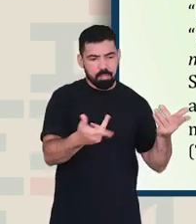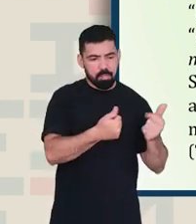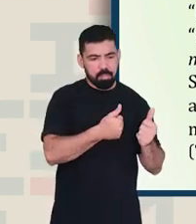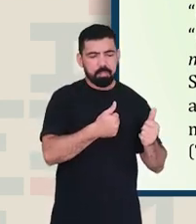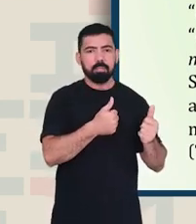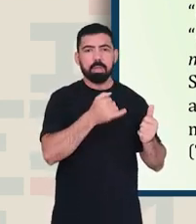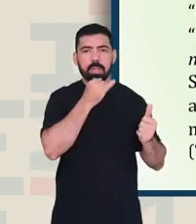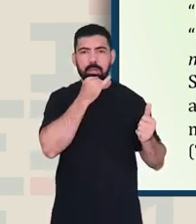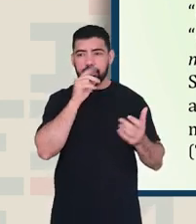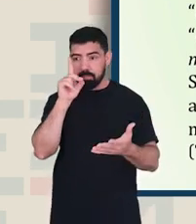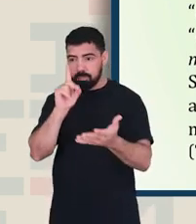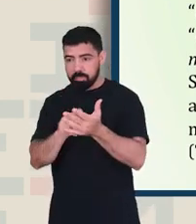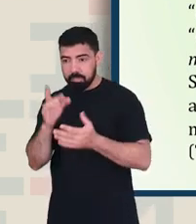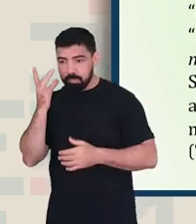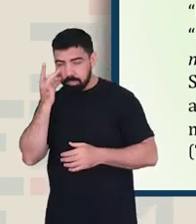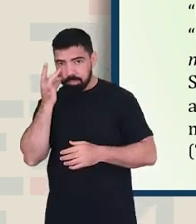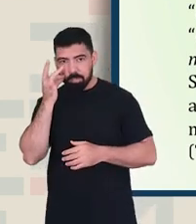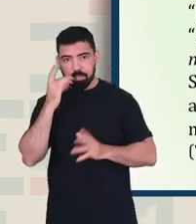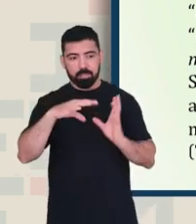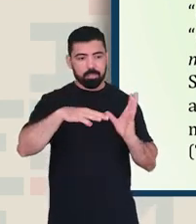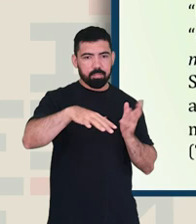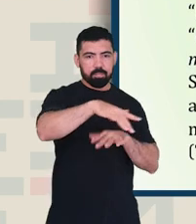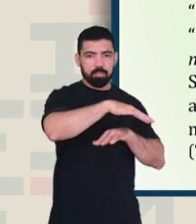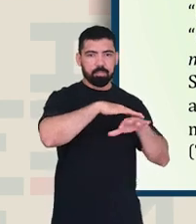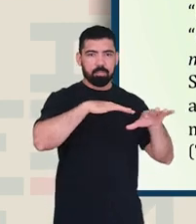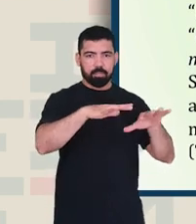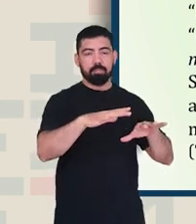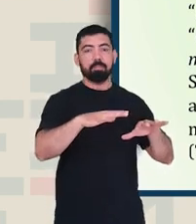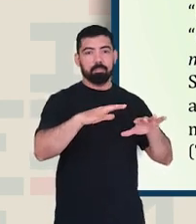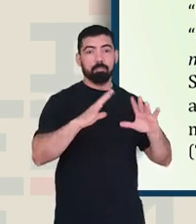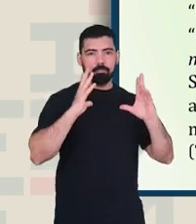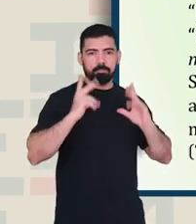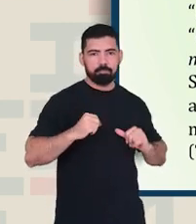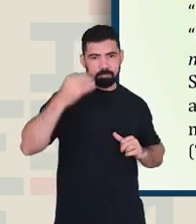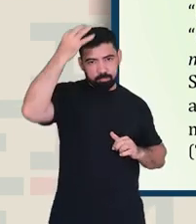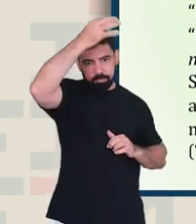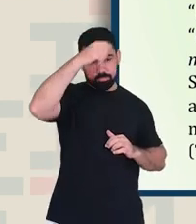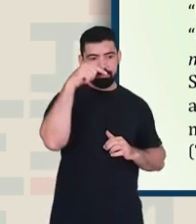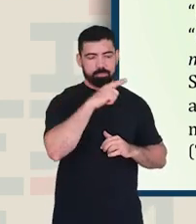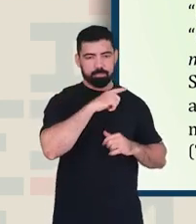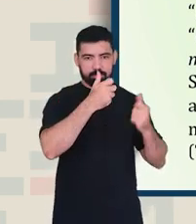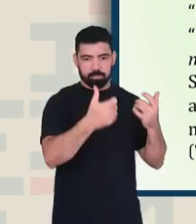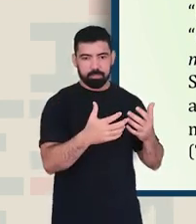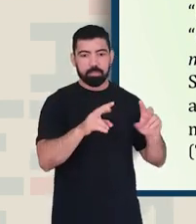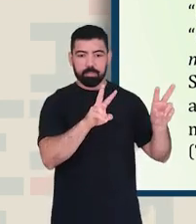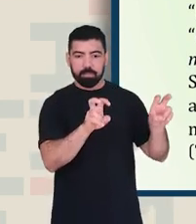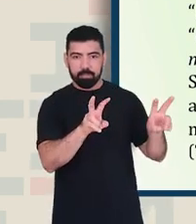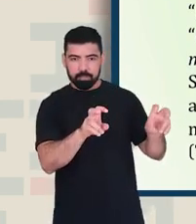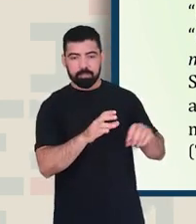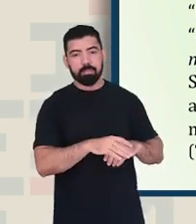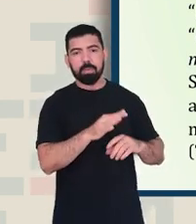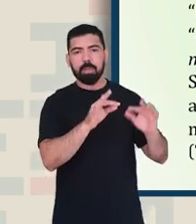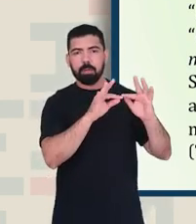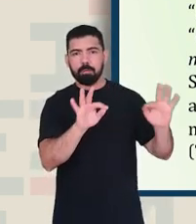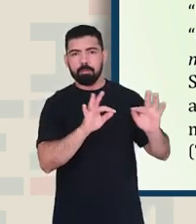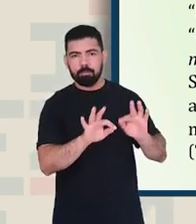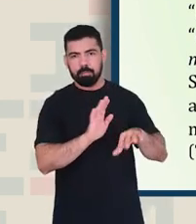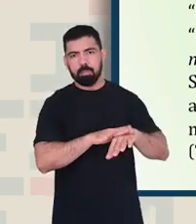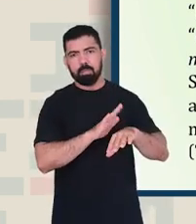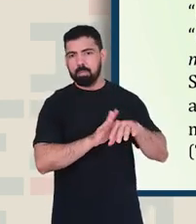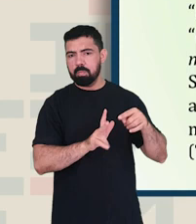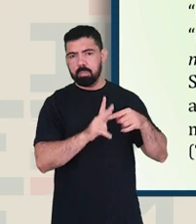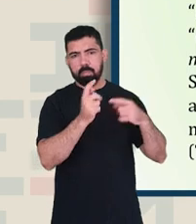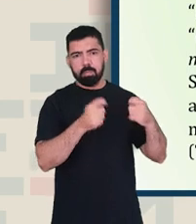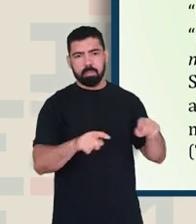ao real, mundo inviolável e sagrado. Certo? Aí tem um parênteses, tem outras frases que eu cortei,